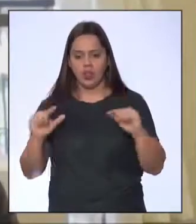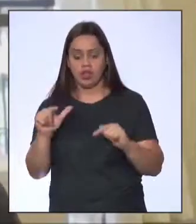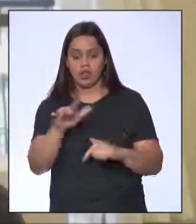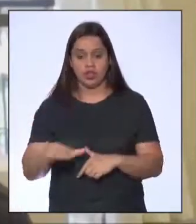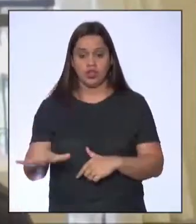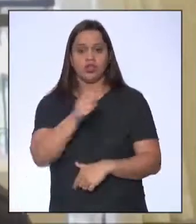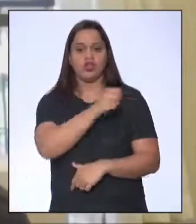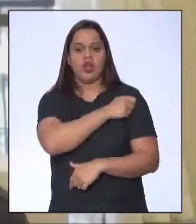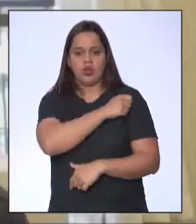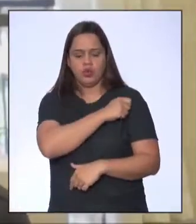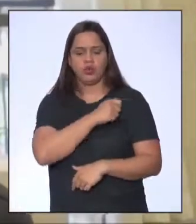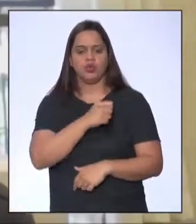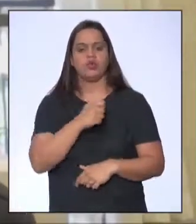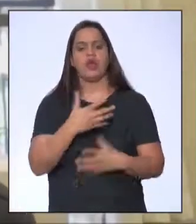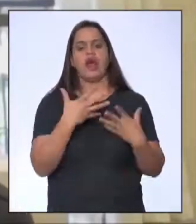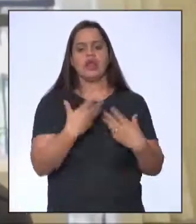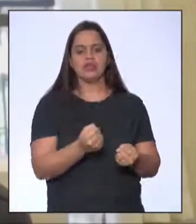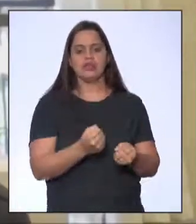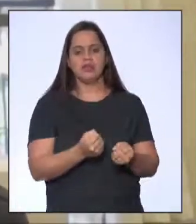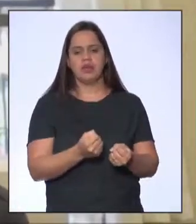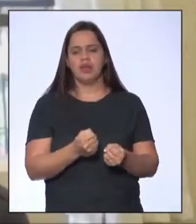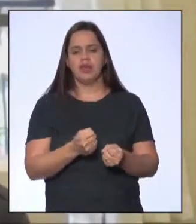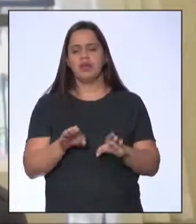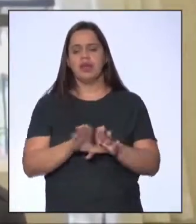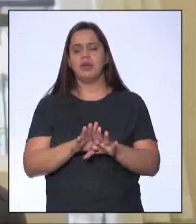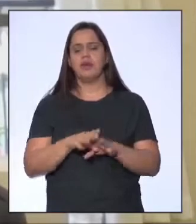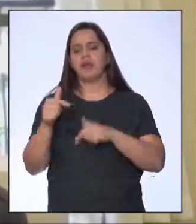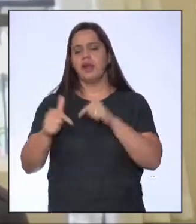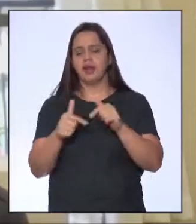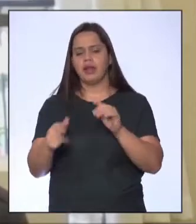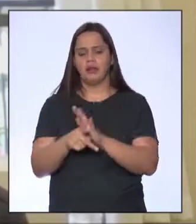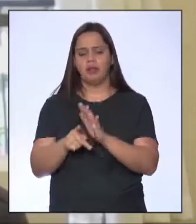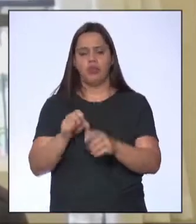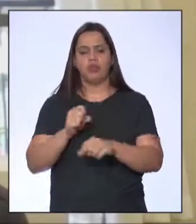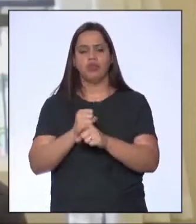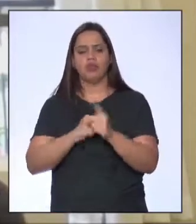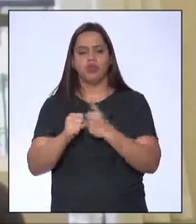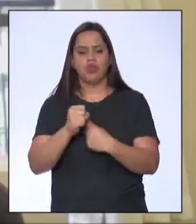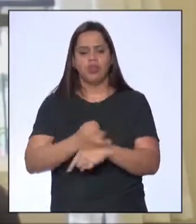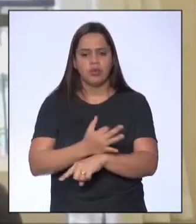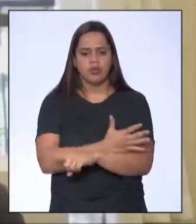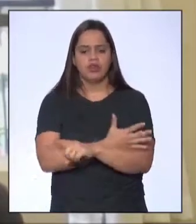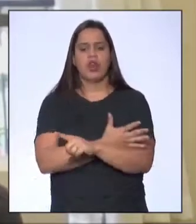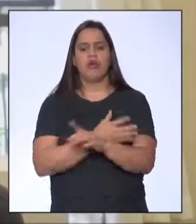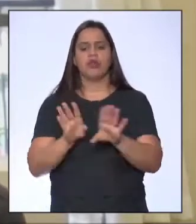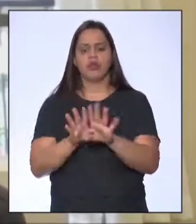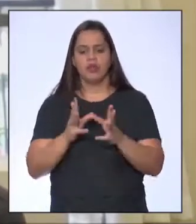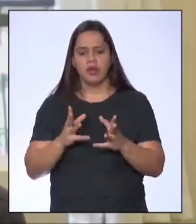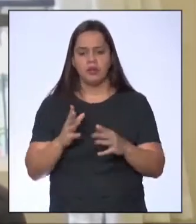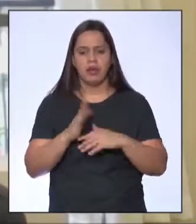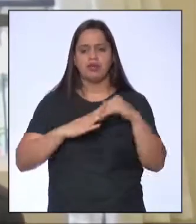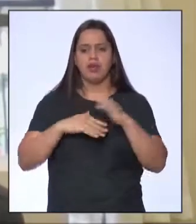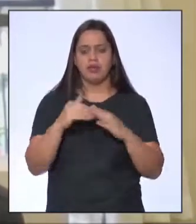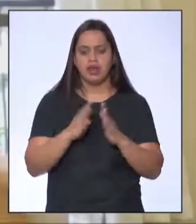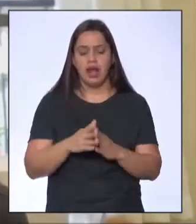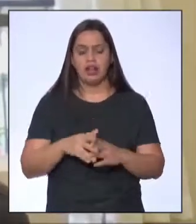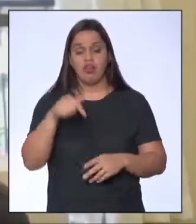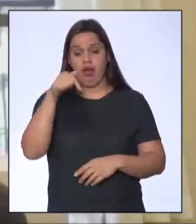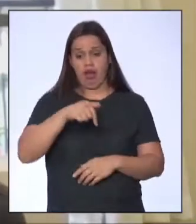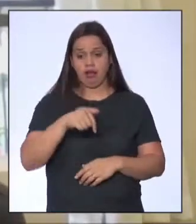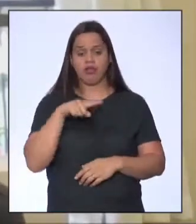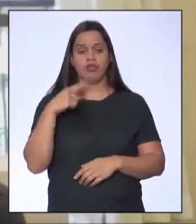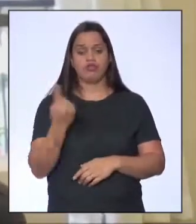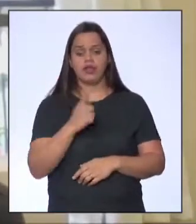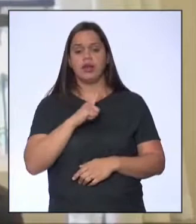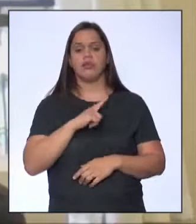fazer trabalhar com as habilidades dele, com socioemocionais. Nós temos parcerias aqui com empresas, com